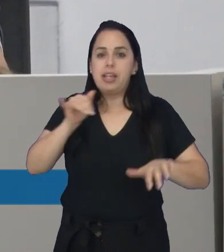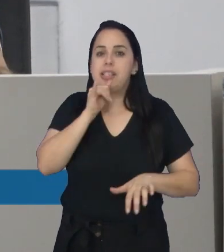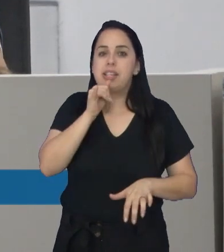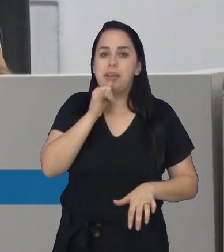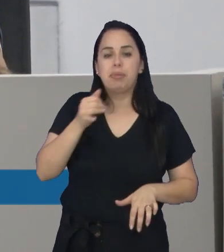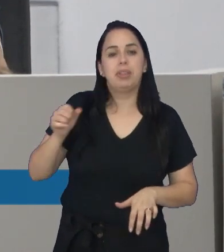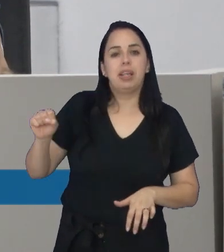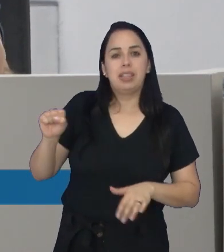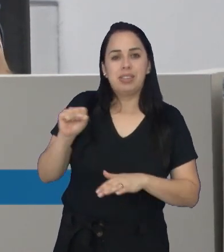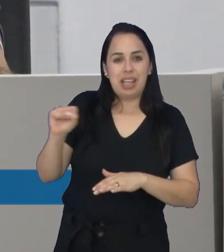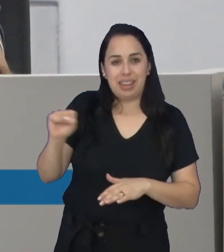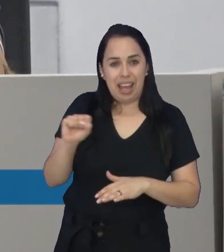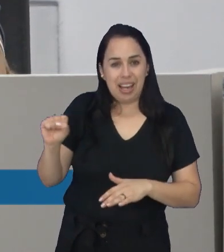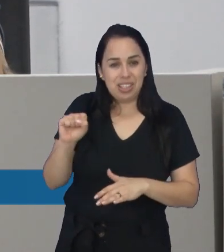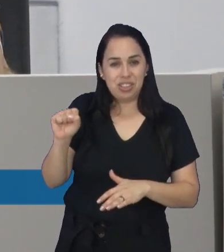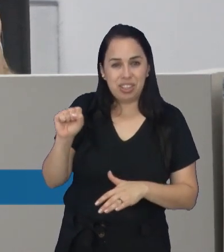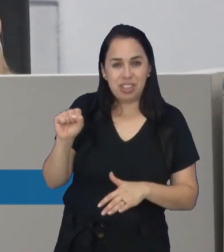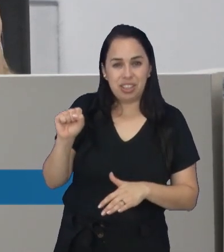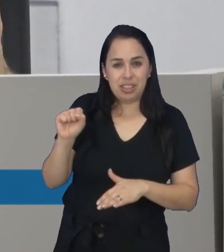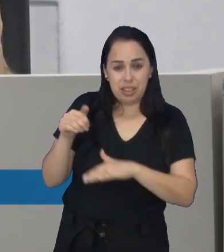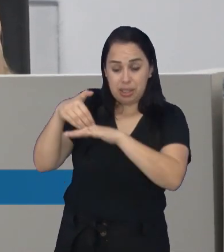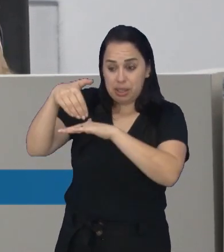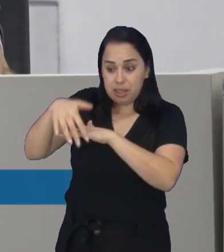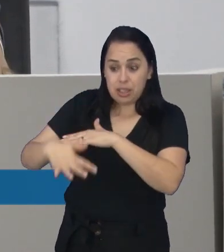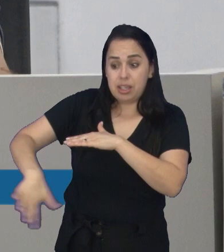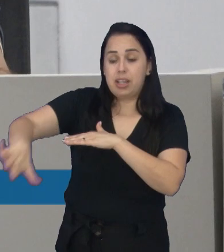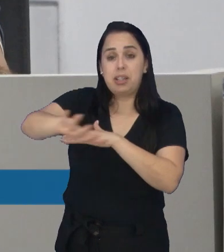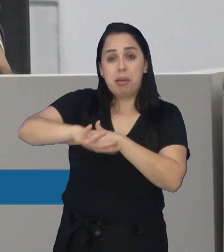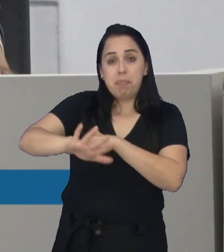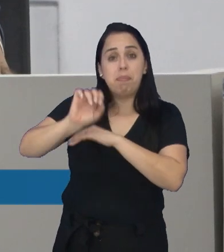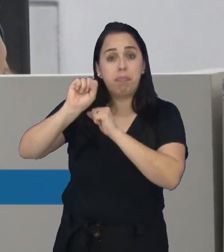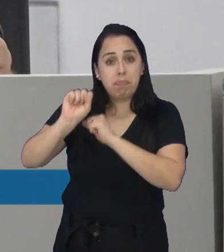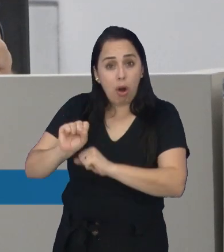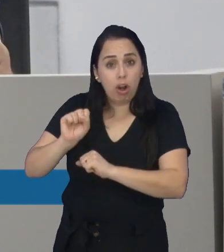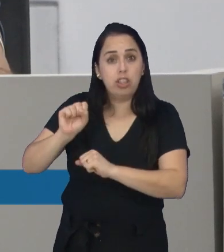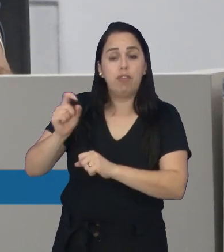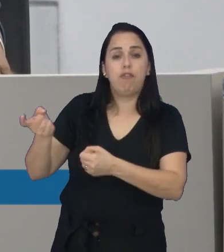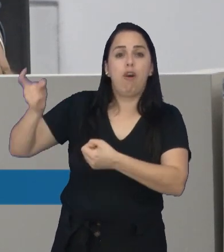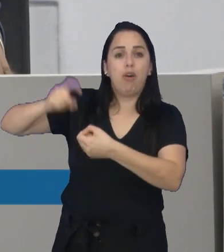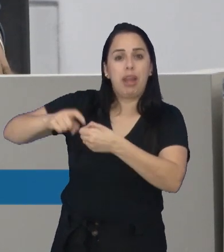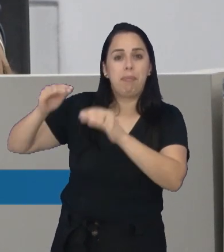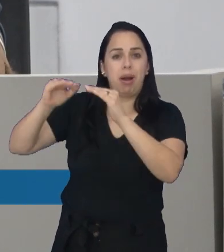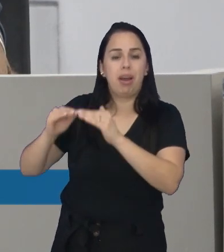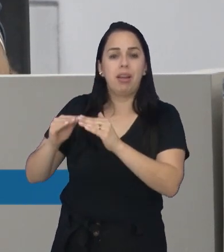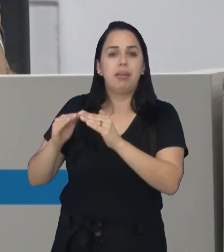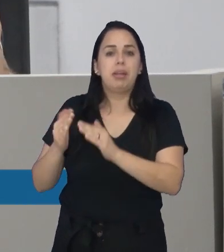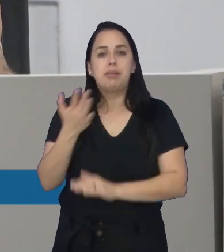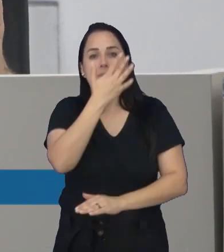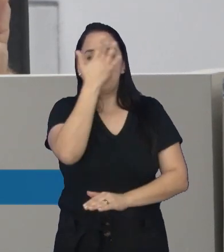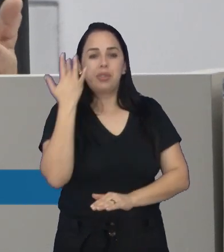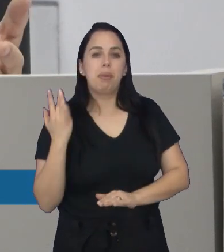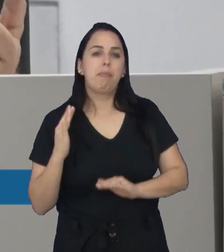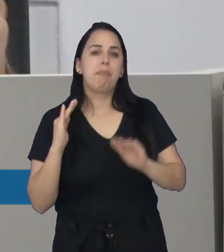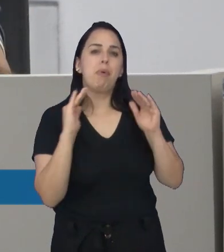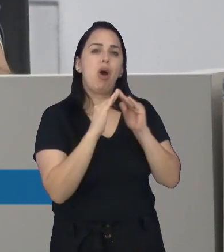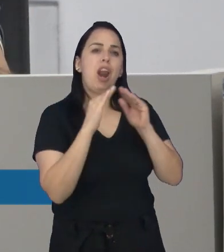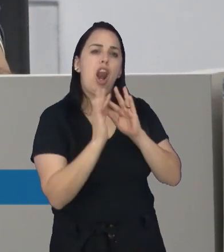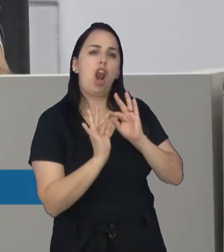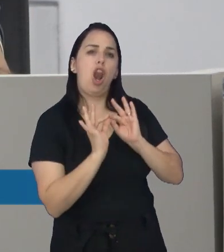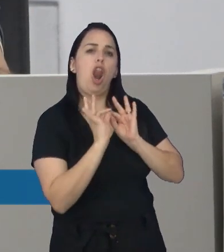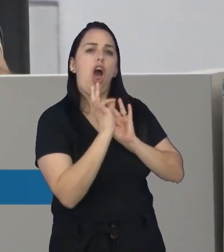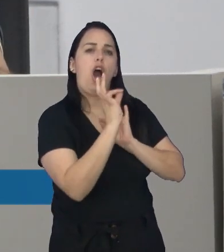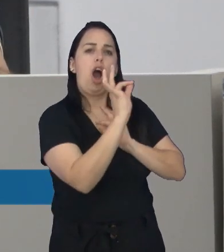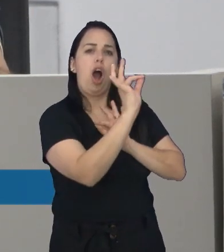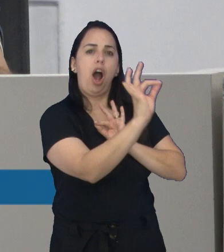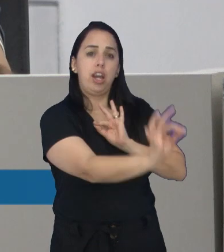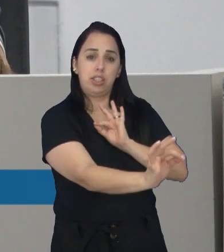baixada do João do Pulo você vê que é uma área que poderia ser uma área de revitalização e as pessoas estão indo morar muito longe porque não tem acesso